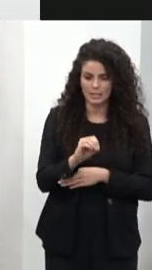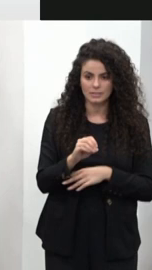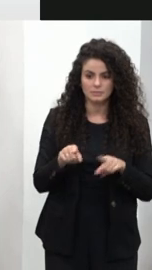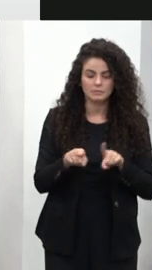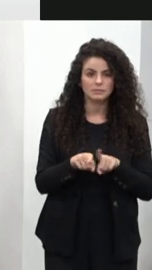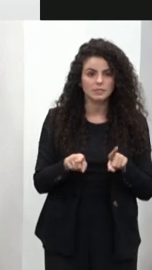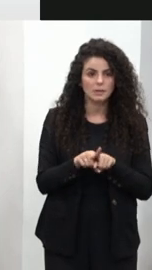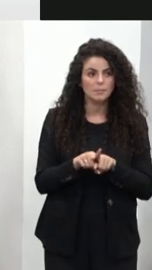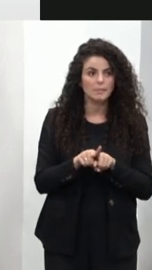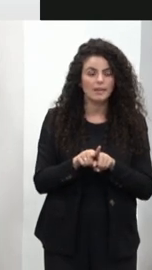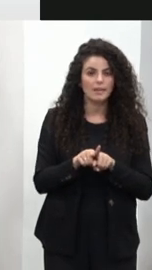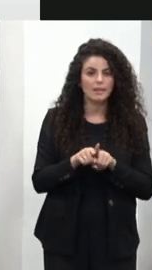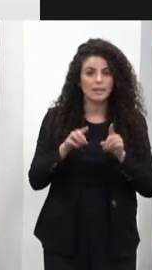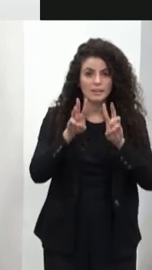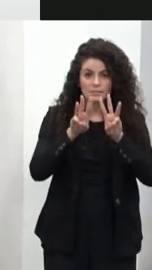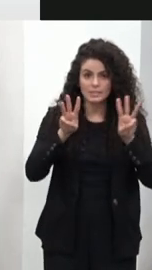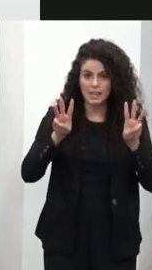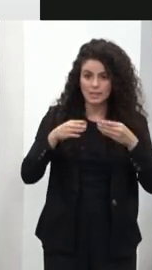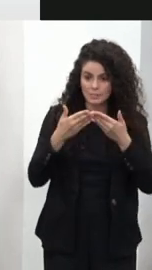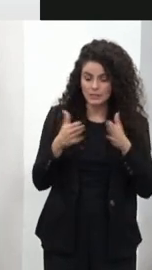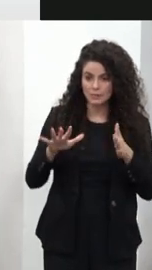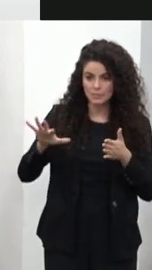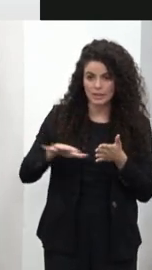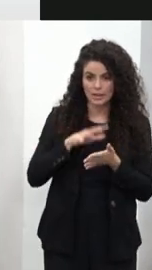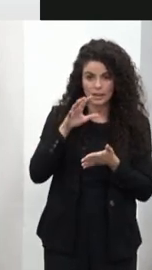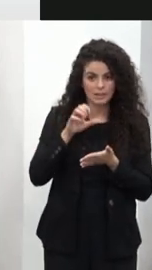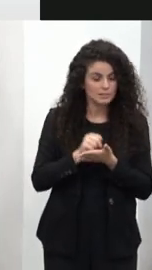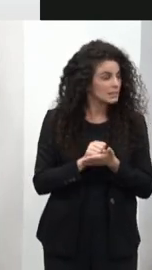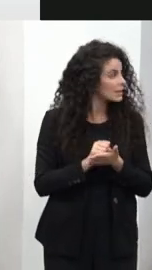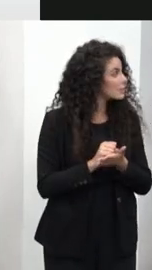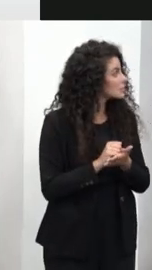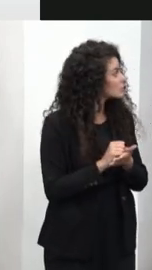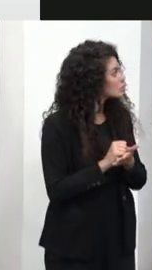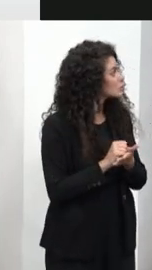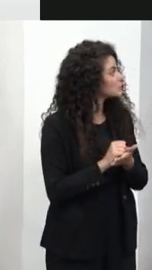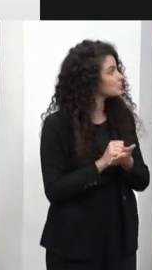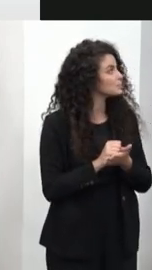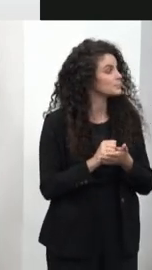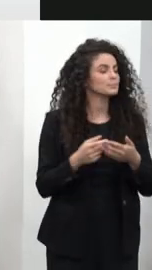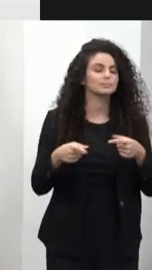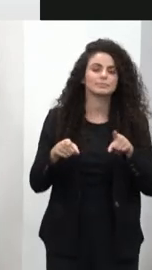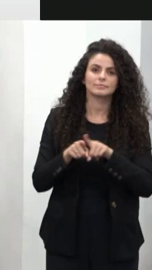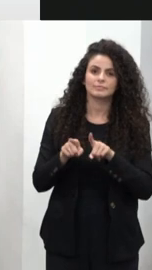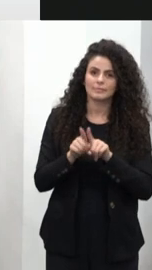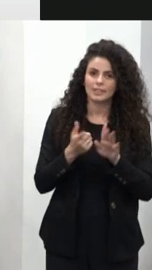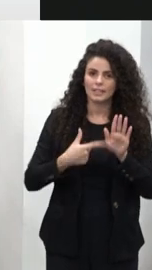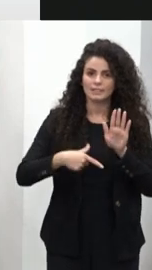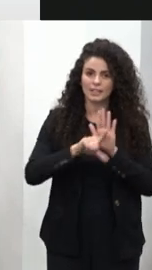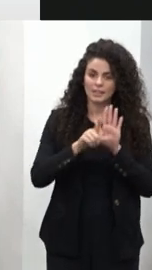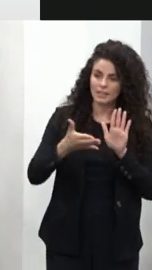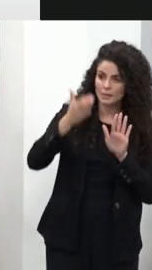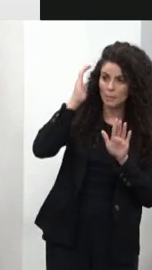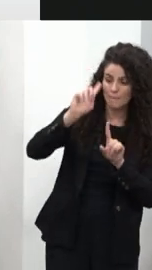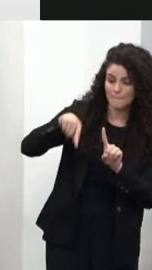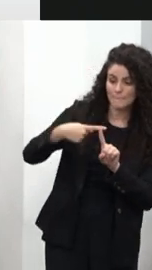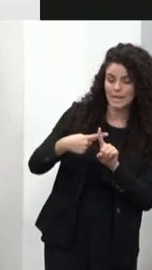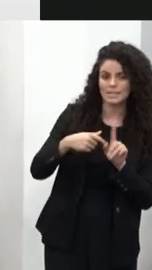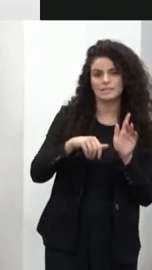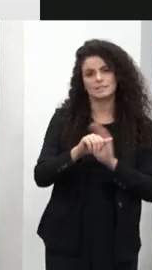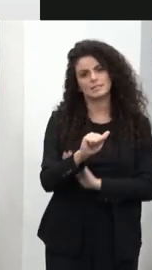plataforma para cadastro de beneficiários acho que eu tenho que passar aqui se vocês não veem isso de beneficiários da Lei Paulo Gustavo e dar